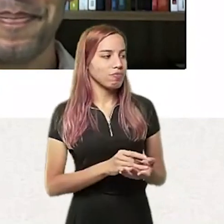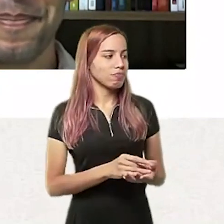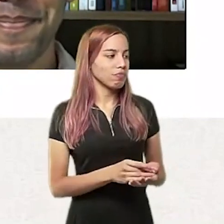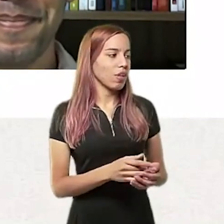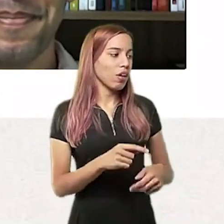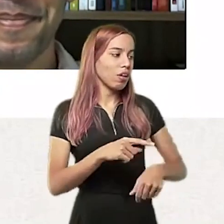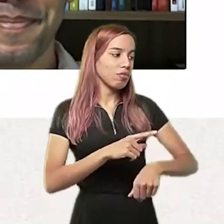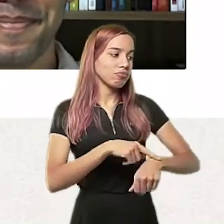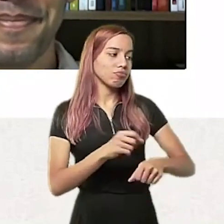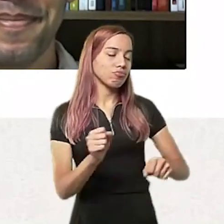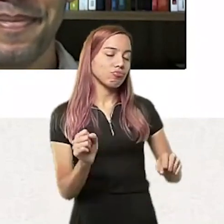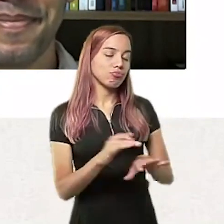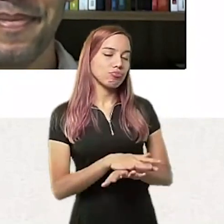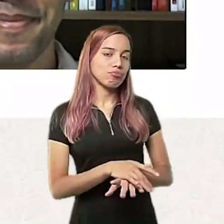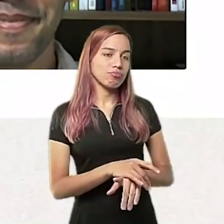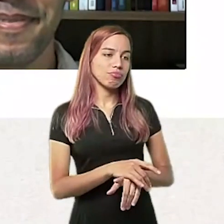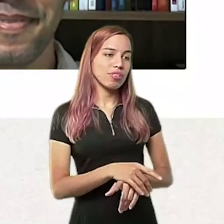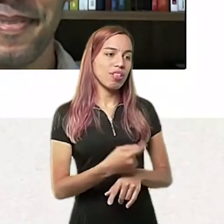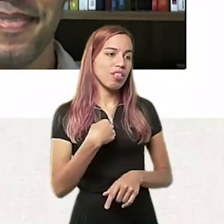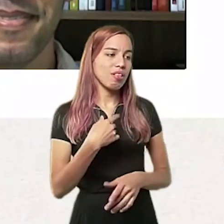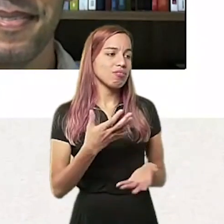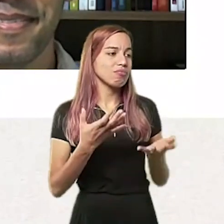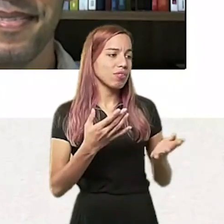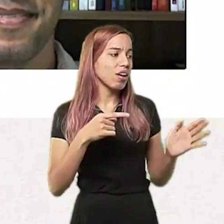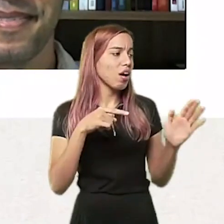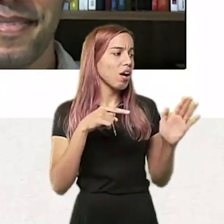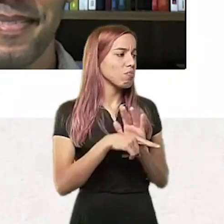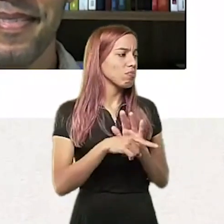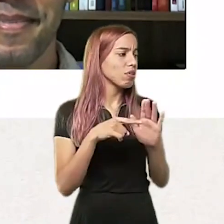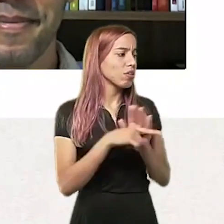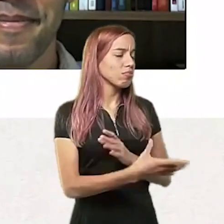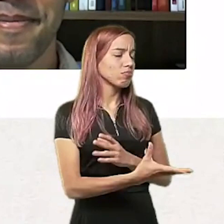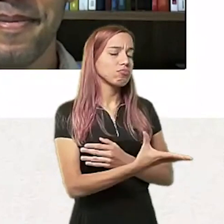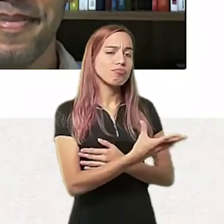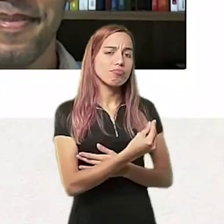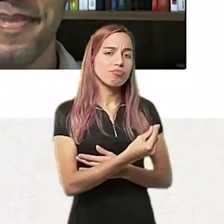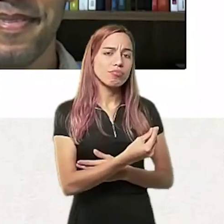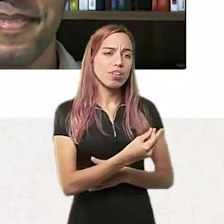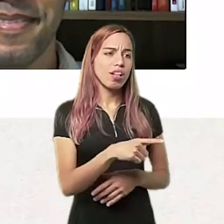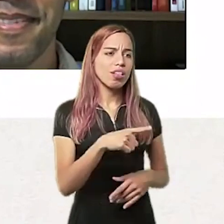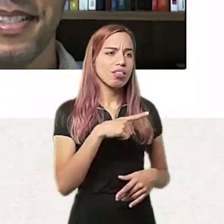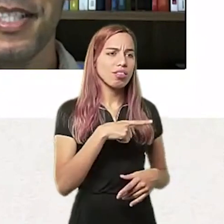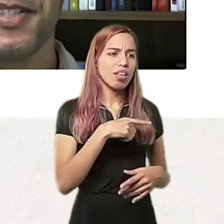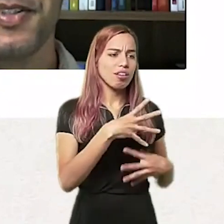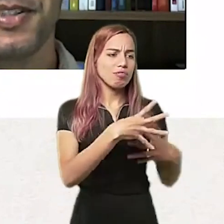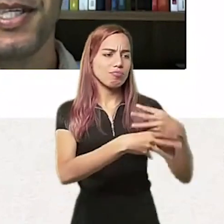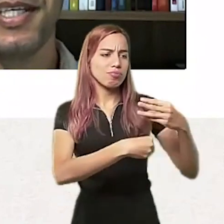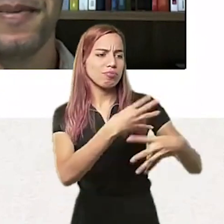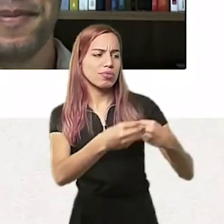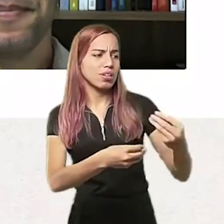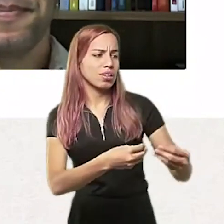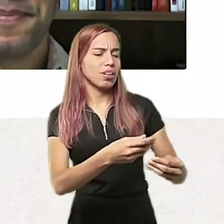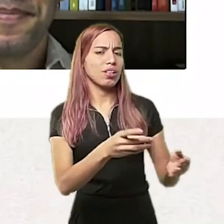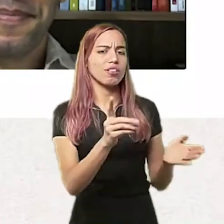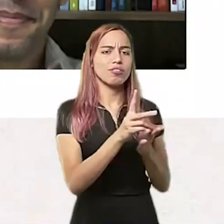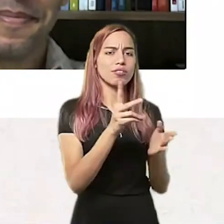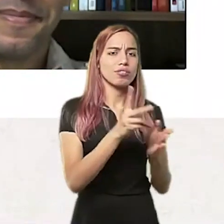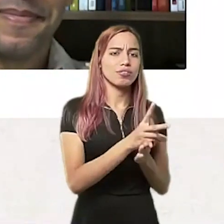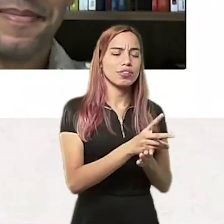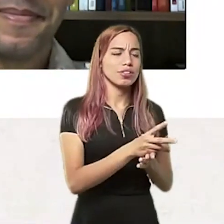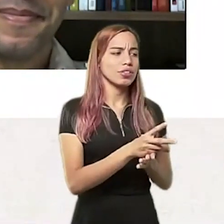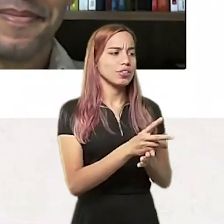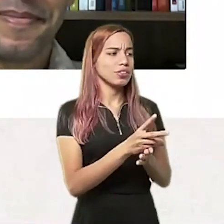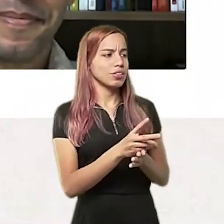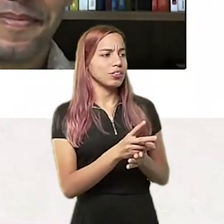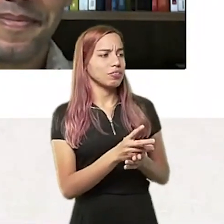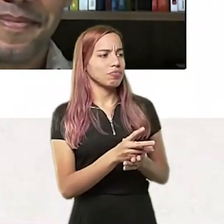tanta pergunta ainda que eu queria te fazer aqui. Tem também a ancestralidade indígena que você trata no livro. Sim.